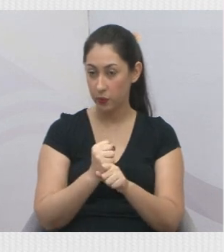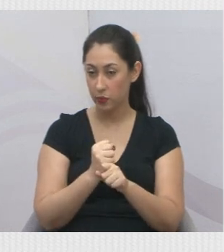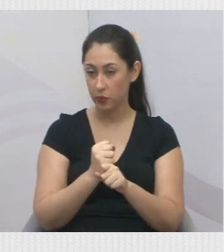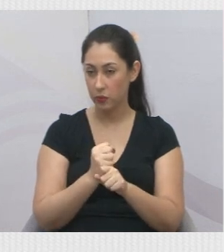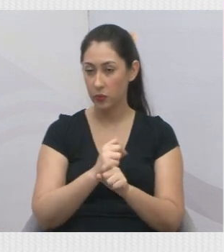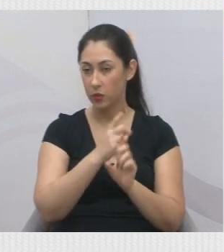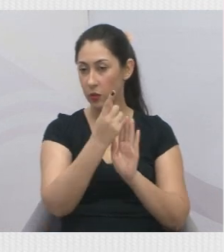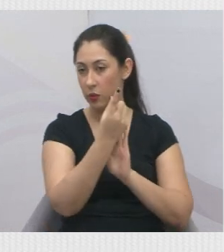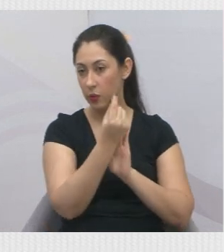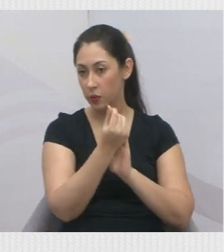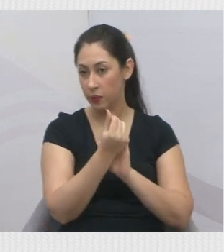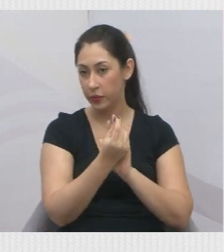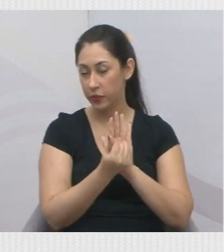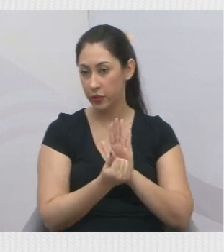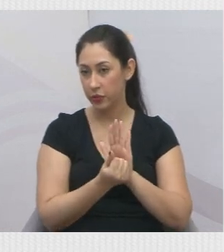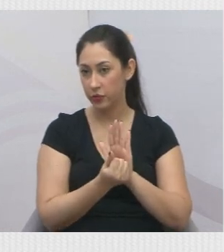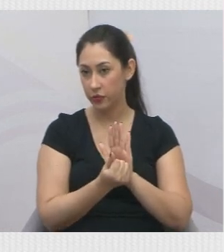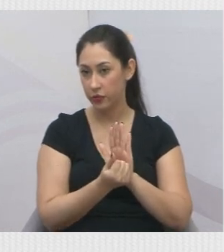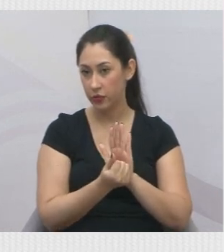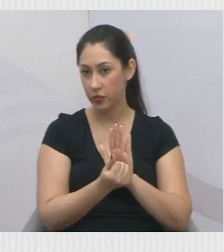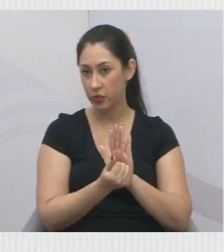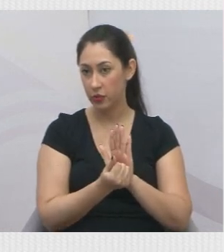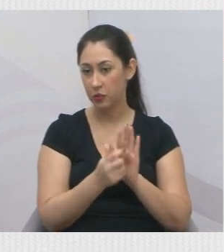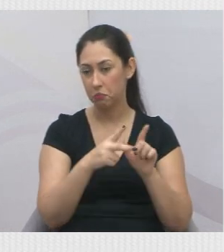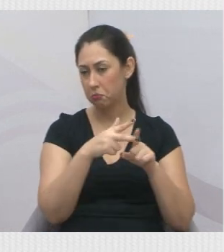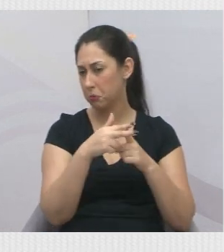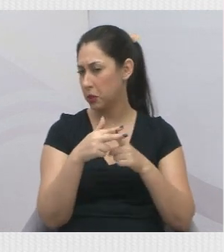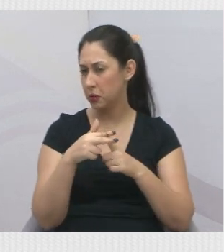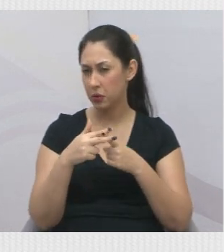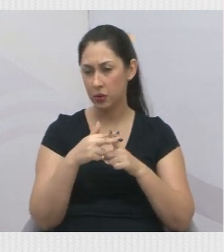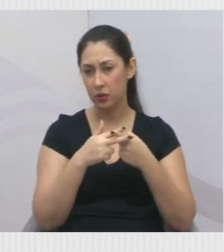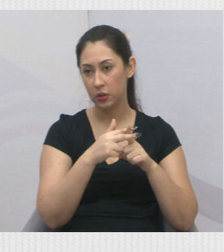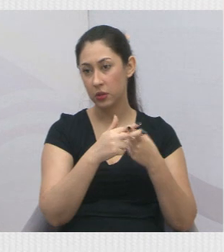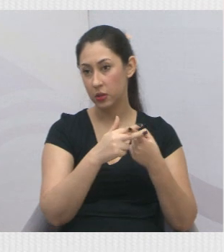meta prevista da corrente, que é as despesas de manutenção do município,